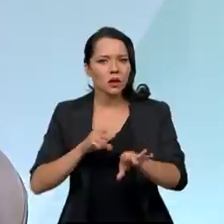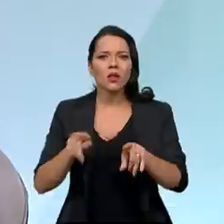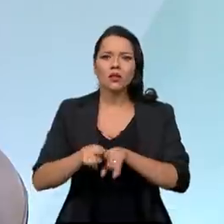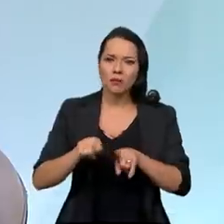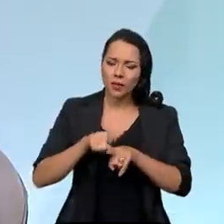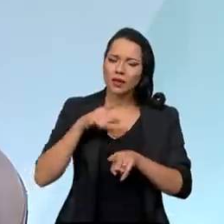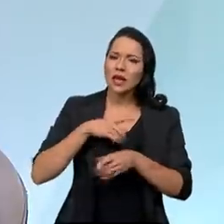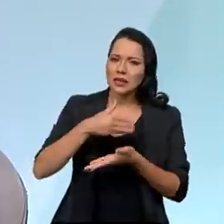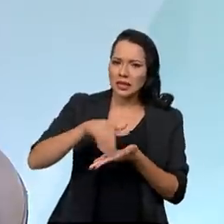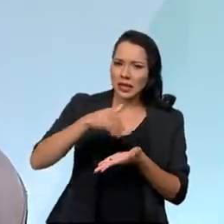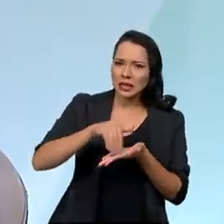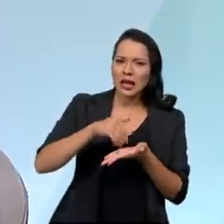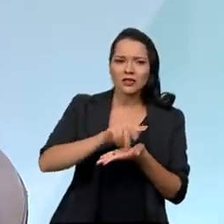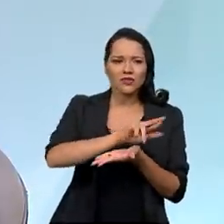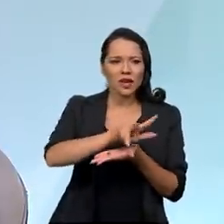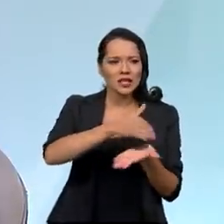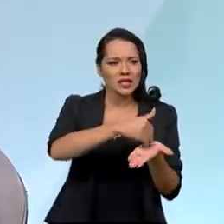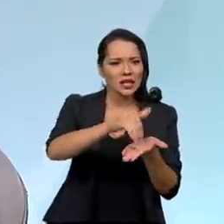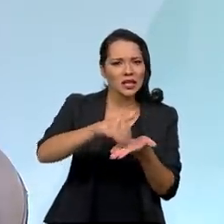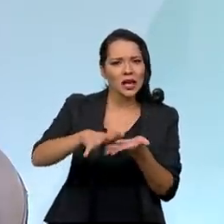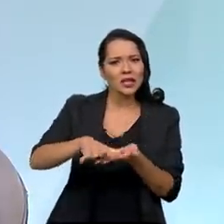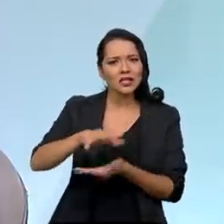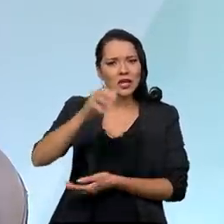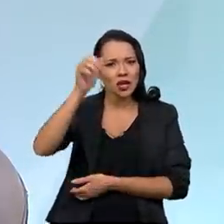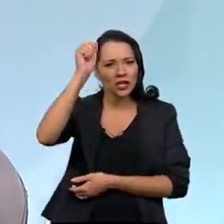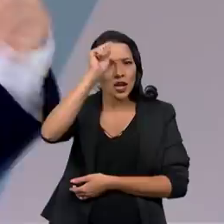suas secretarias de alfabetização,